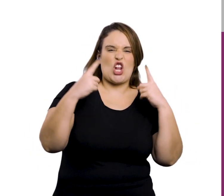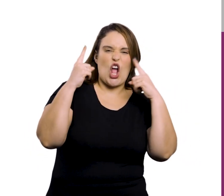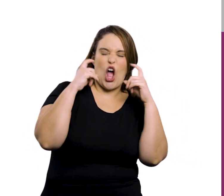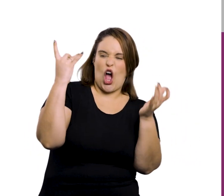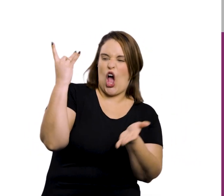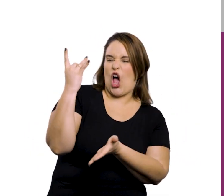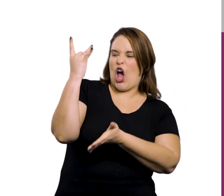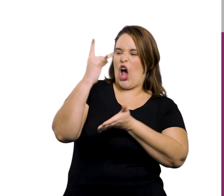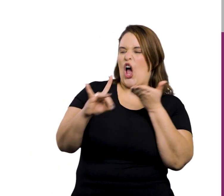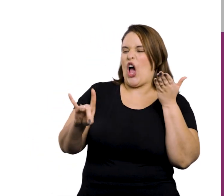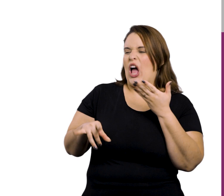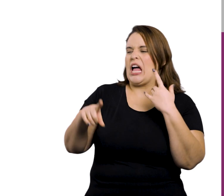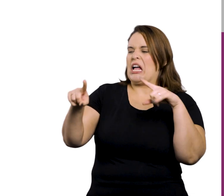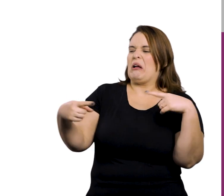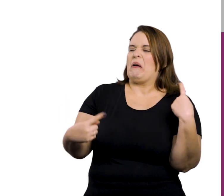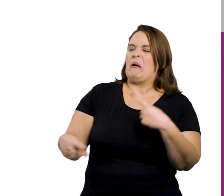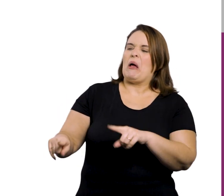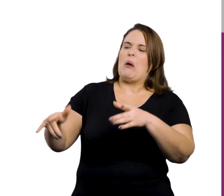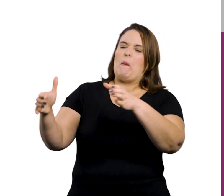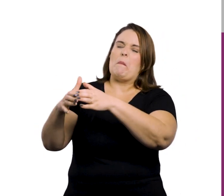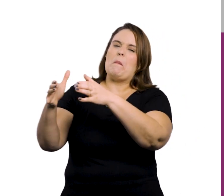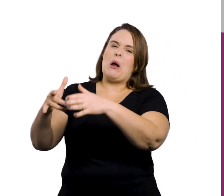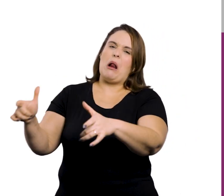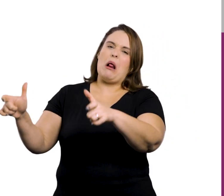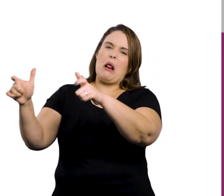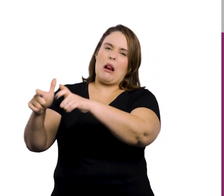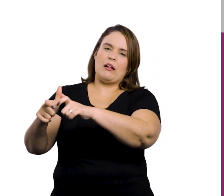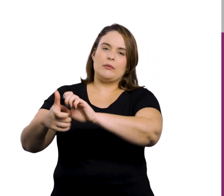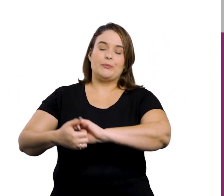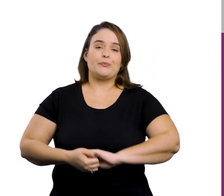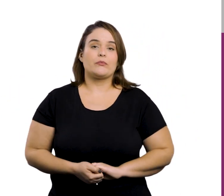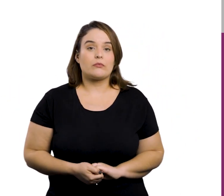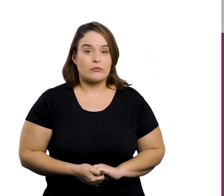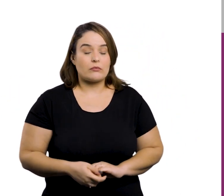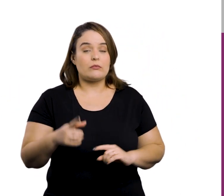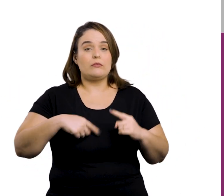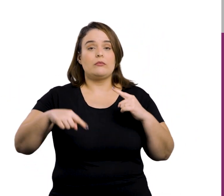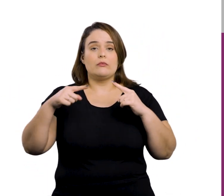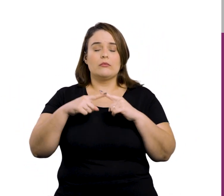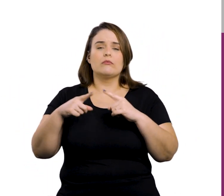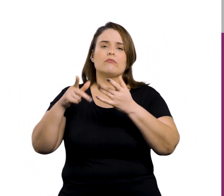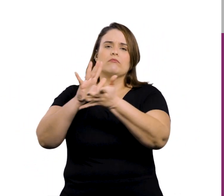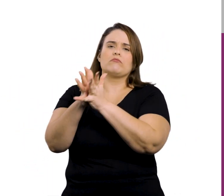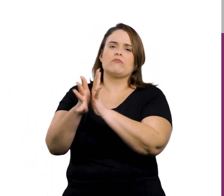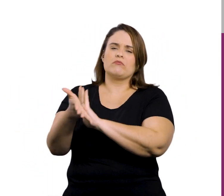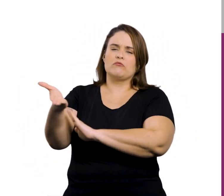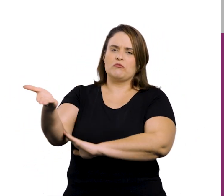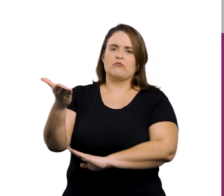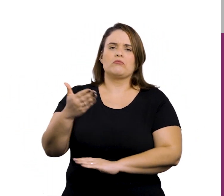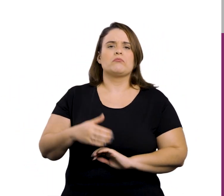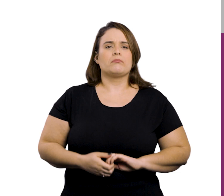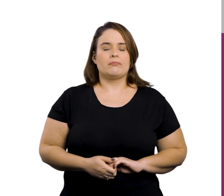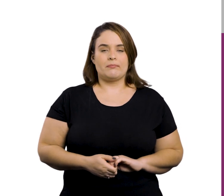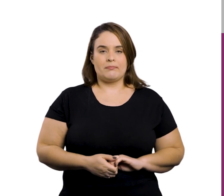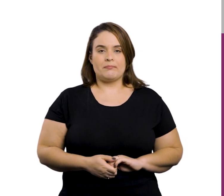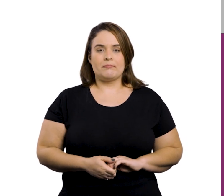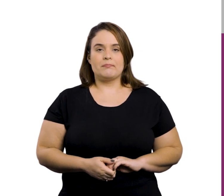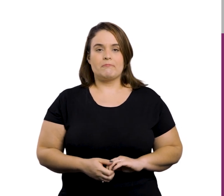ativistas, pesquisadores e integrantes de grupos minoritários, com o objetivo de destruir suas